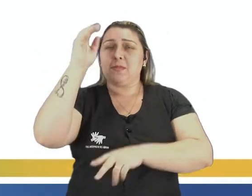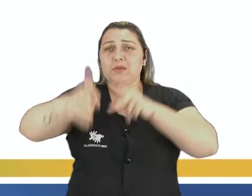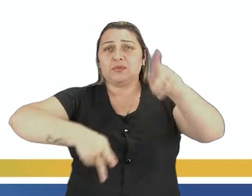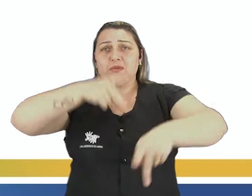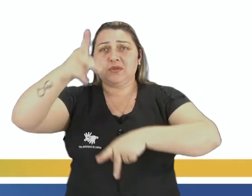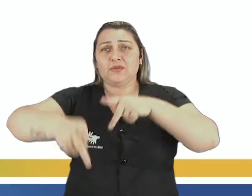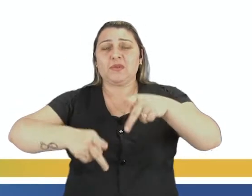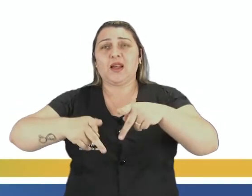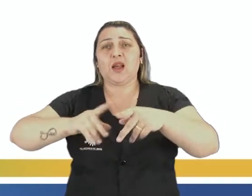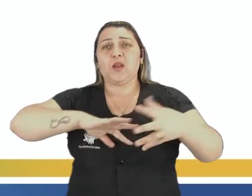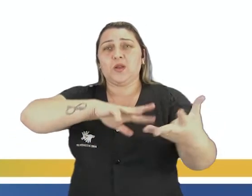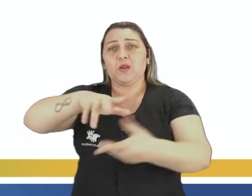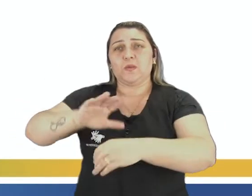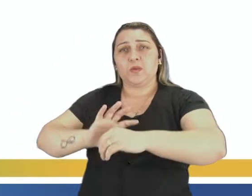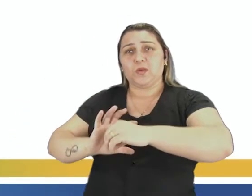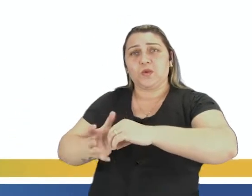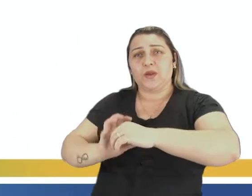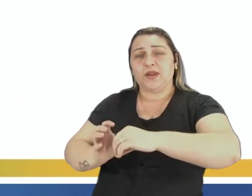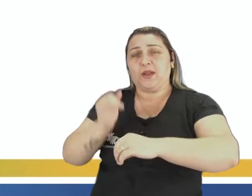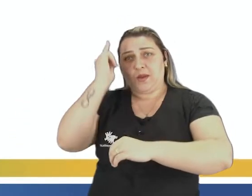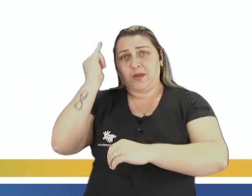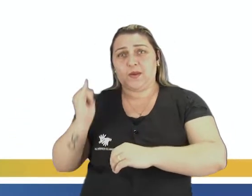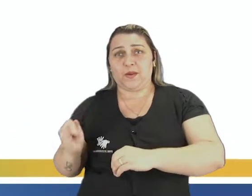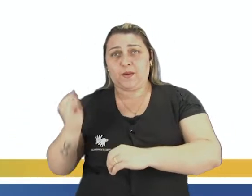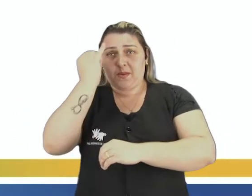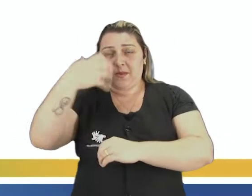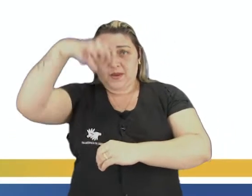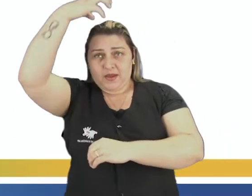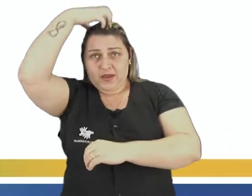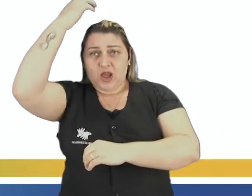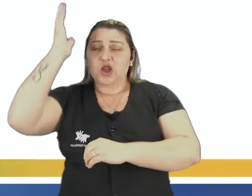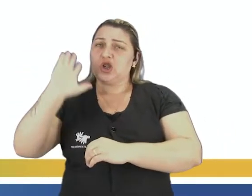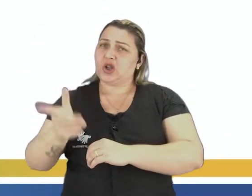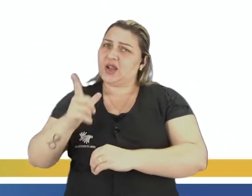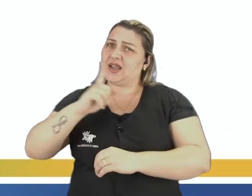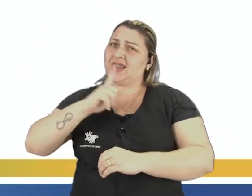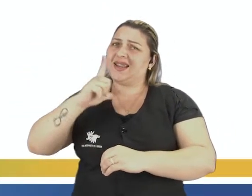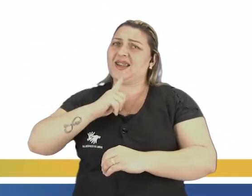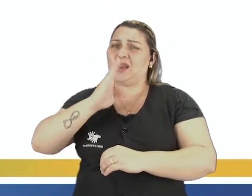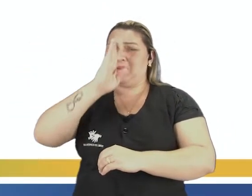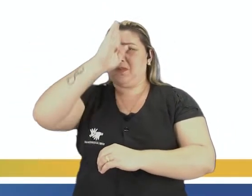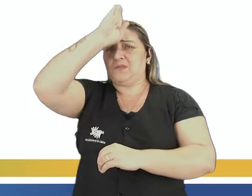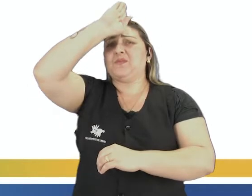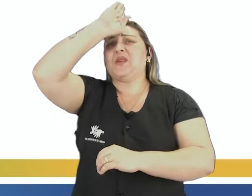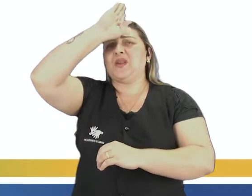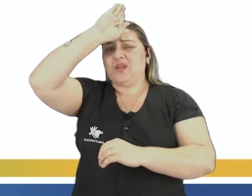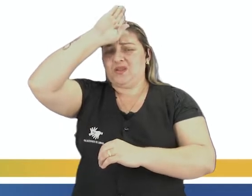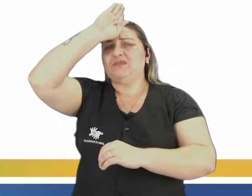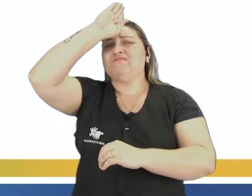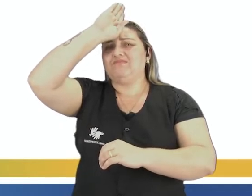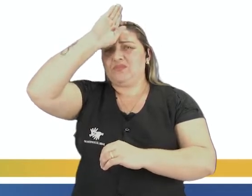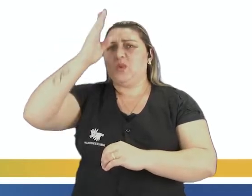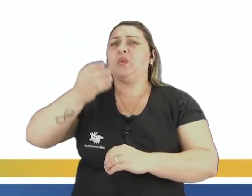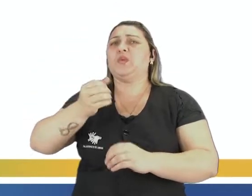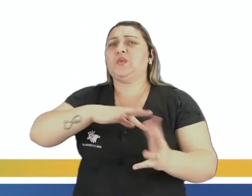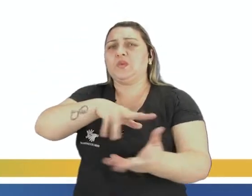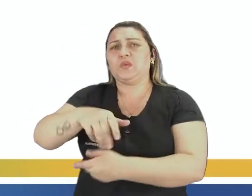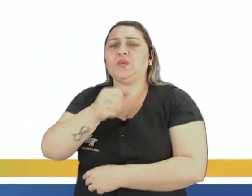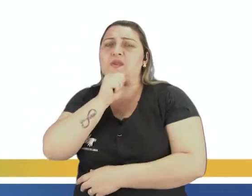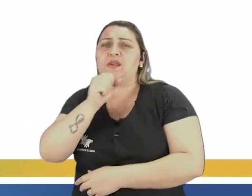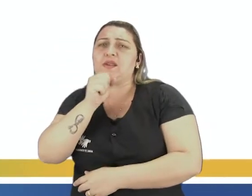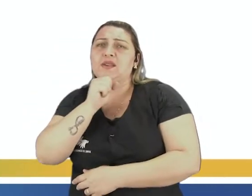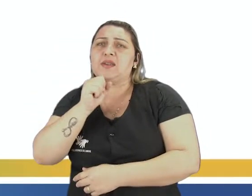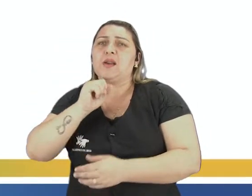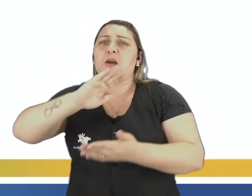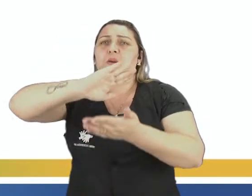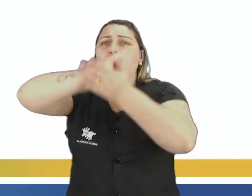mundo oriental, o Império Chinês já existia antes mesmo da ascensão de Roma no mundo antigo e perdurou mesmo após